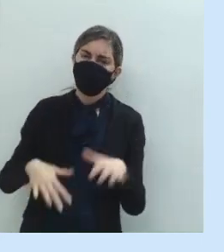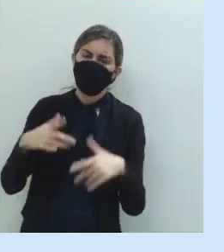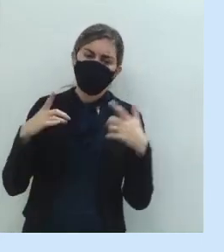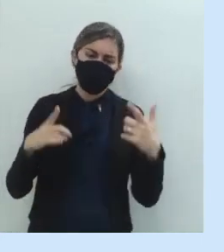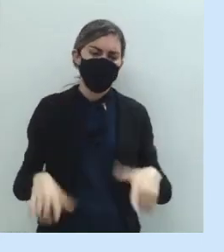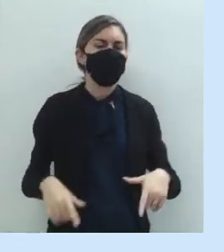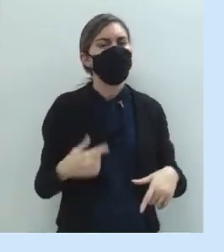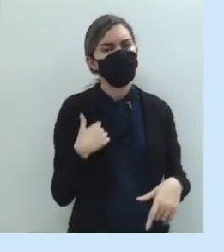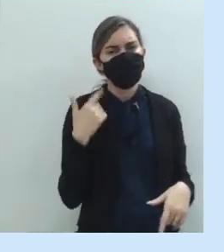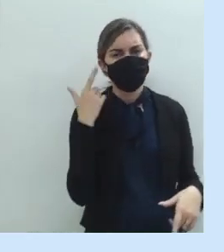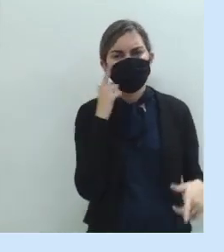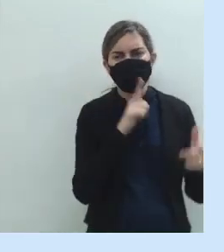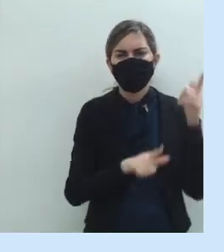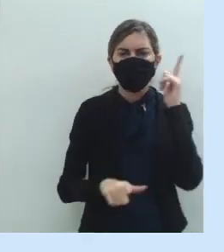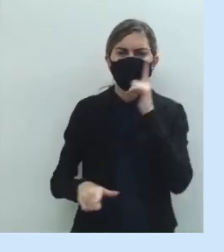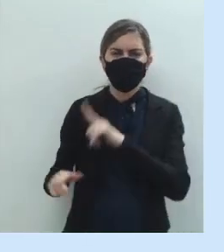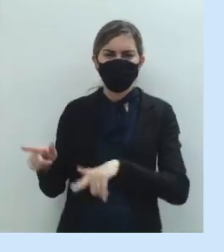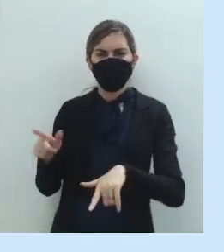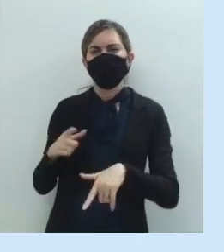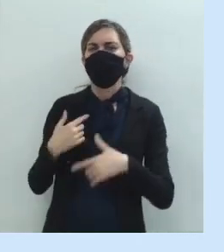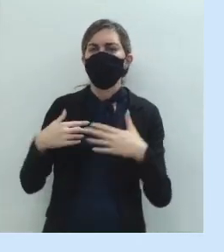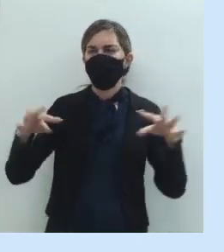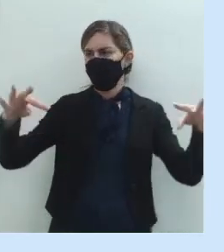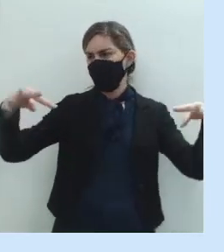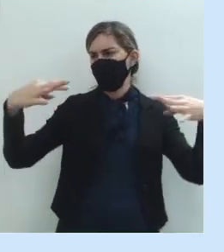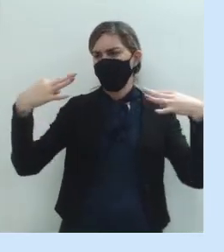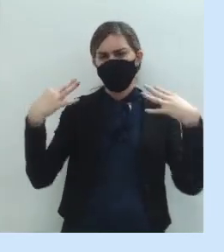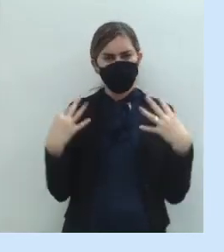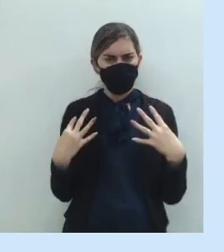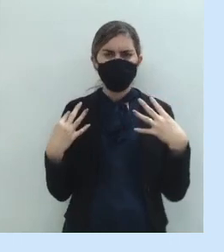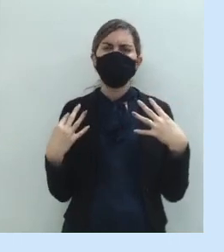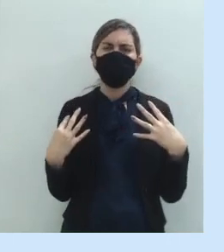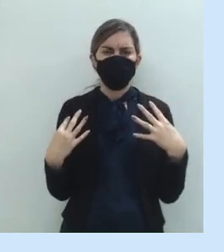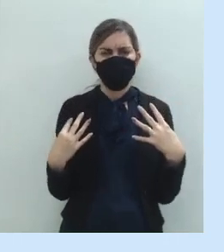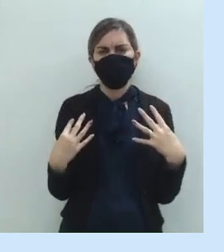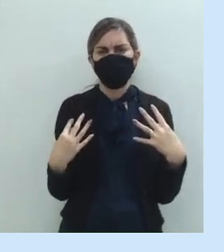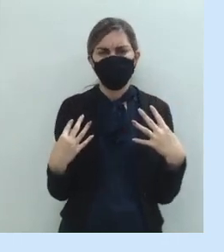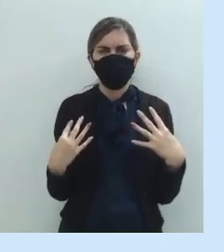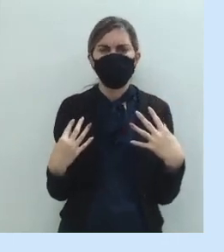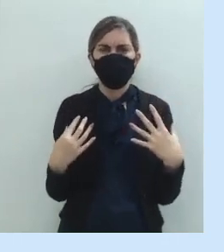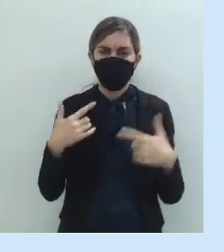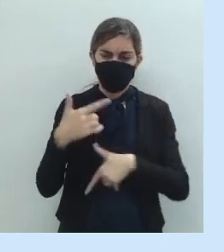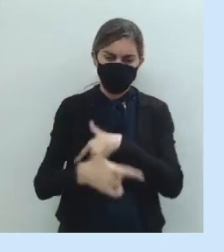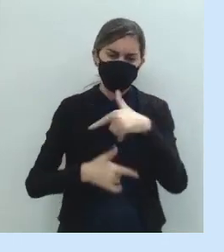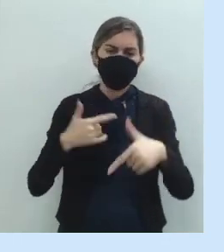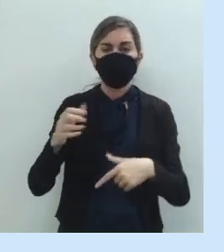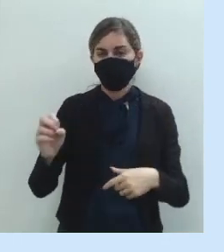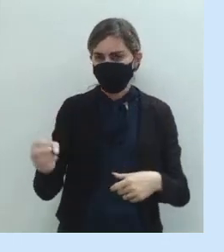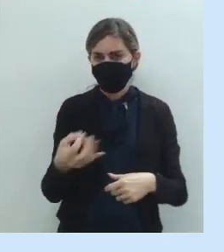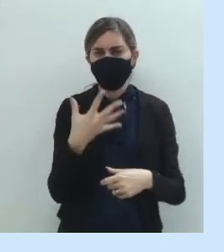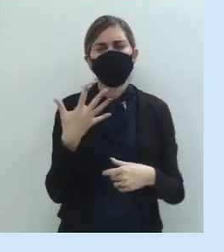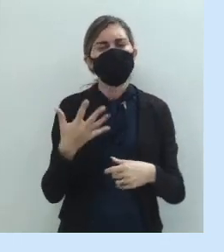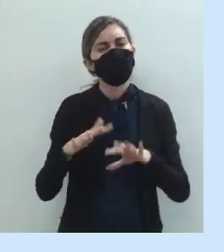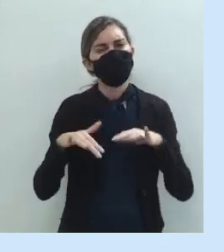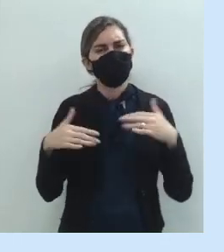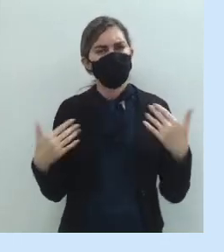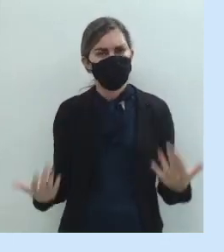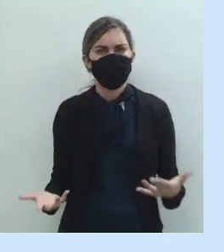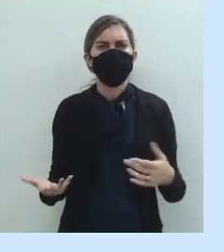local conseguir, né, uma plateia para lançamento de um trabalho novo assim.